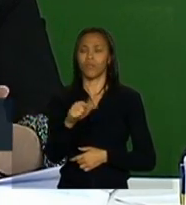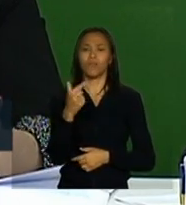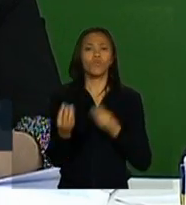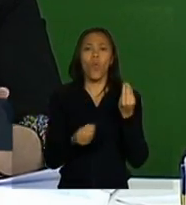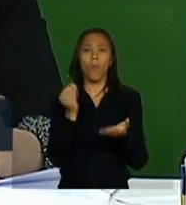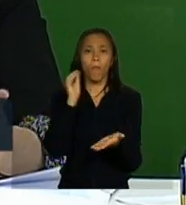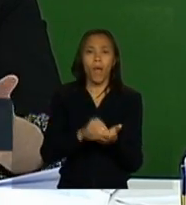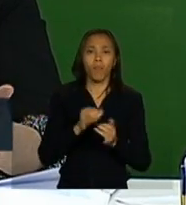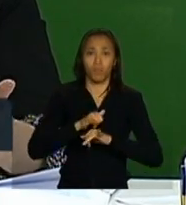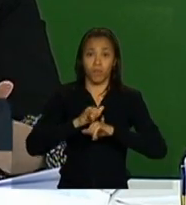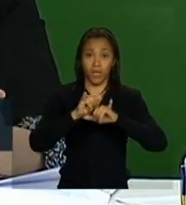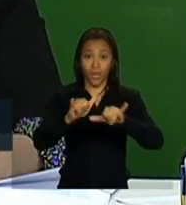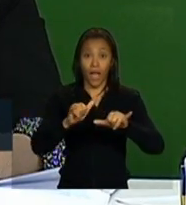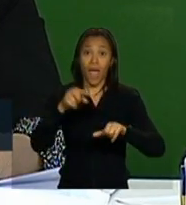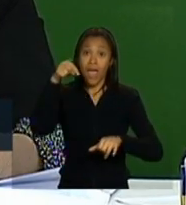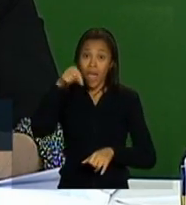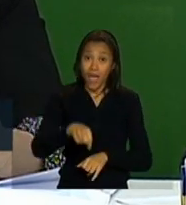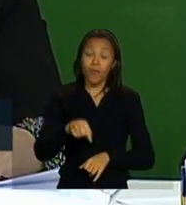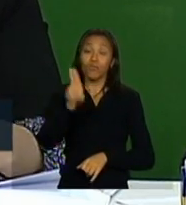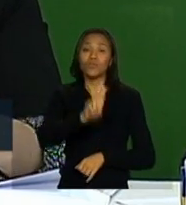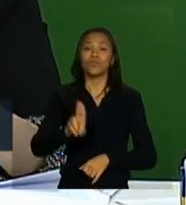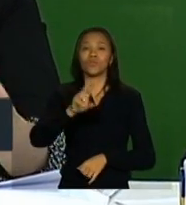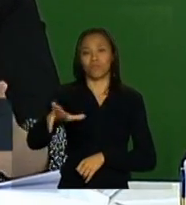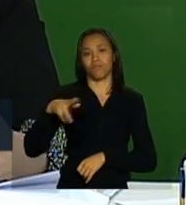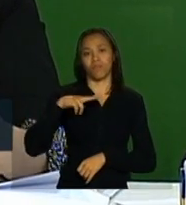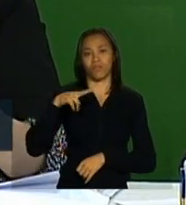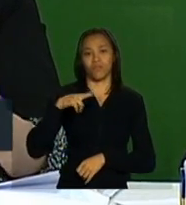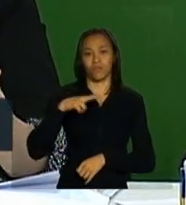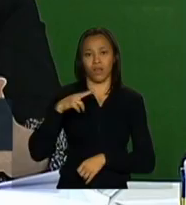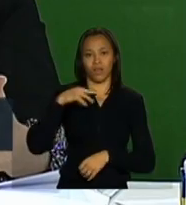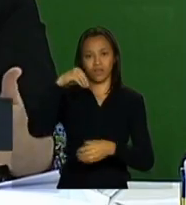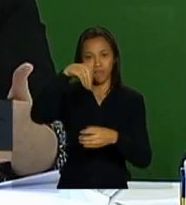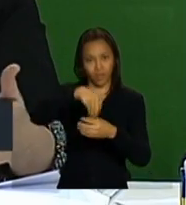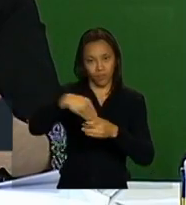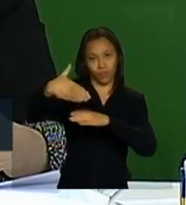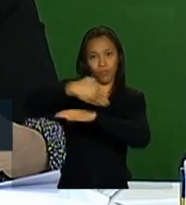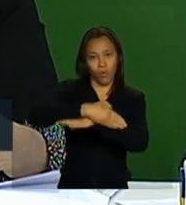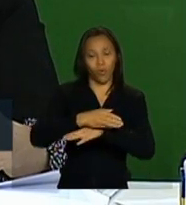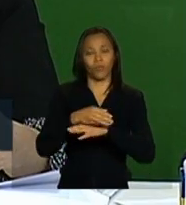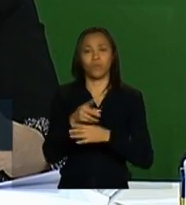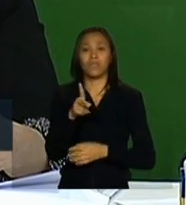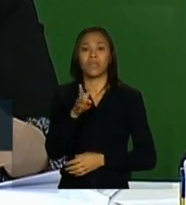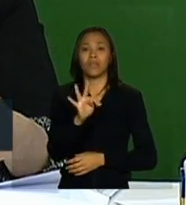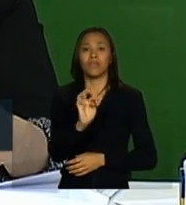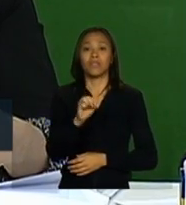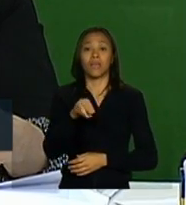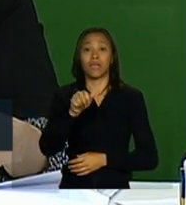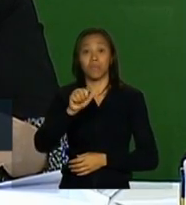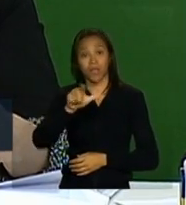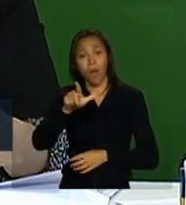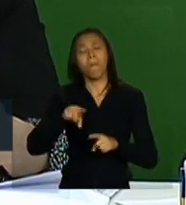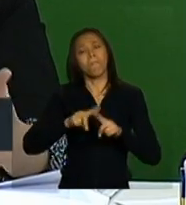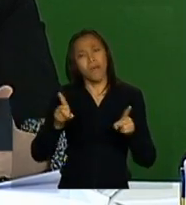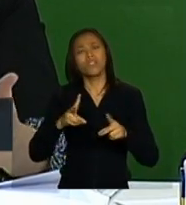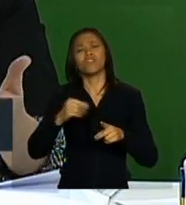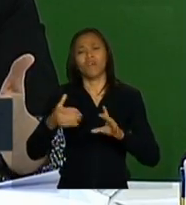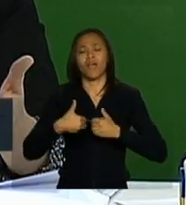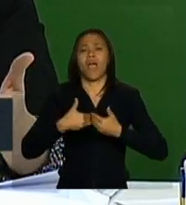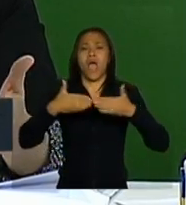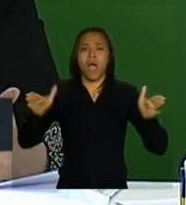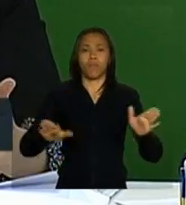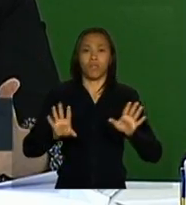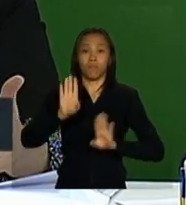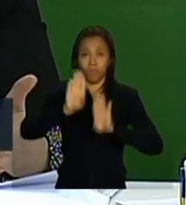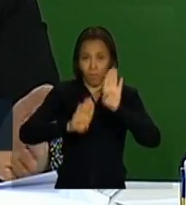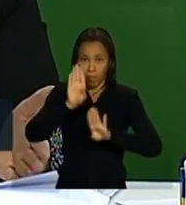publicar são os terminais de uso privado, que pessoas, empresários manifestaram interesse, mas nós vamos abrir seleção pública, a